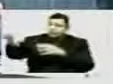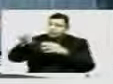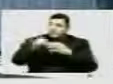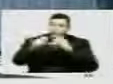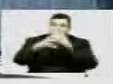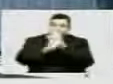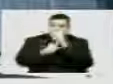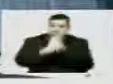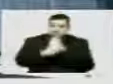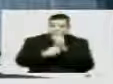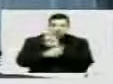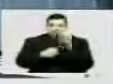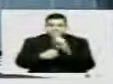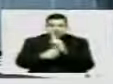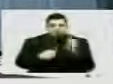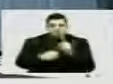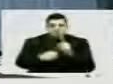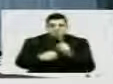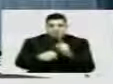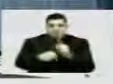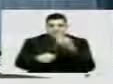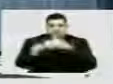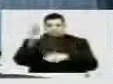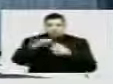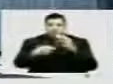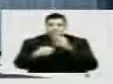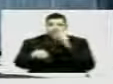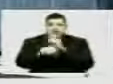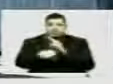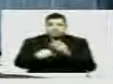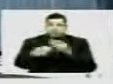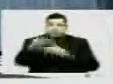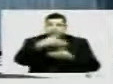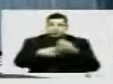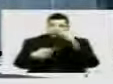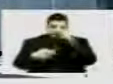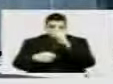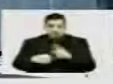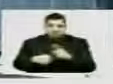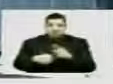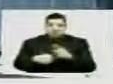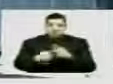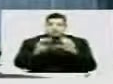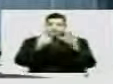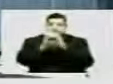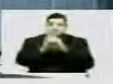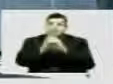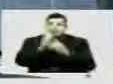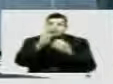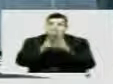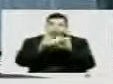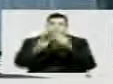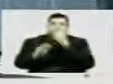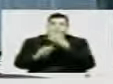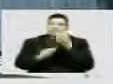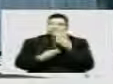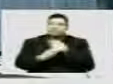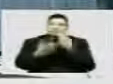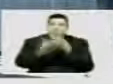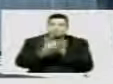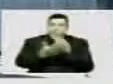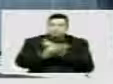orçamento que não são as verbas vinculadas por determinação constitucional ou legal. Isso não